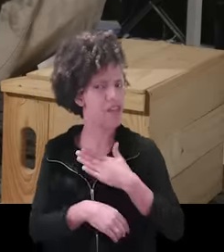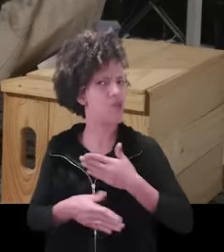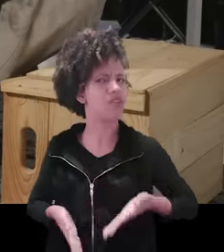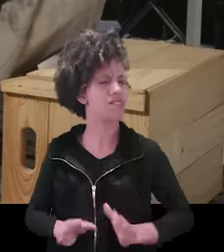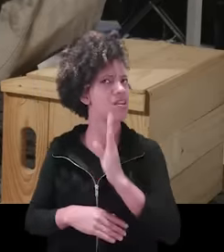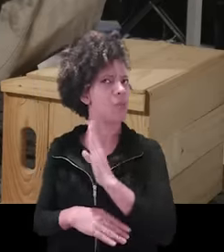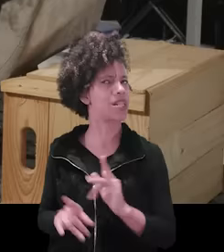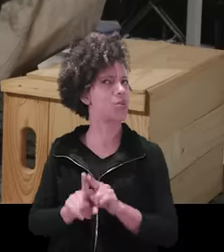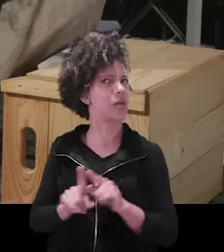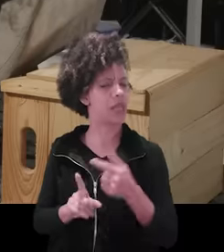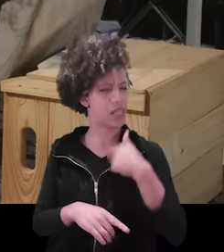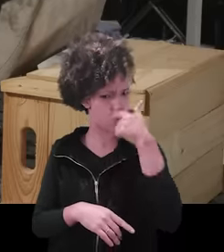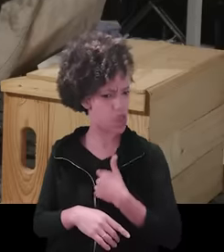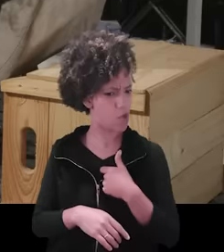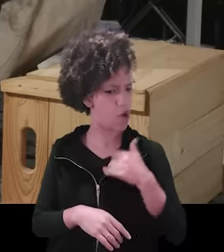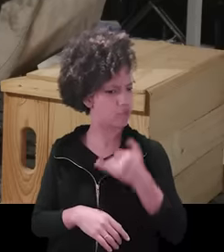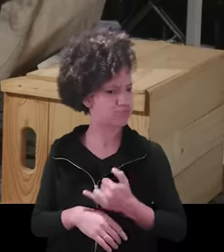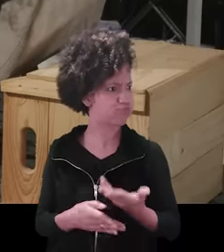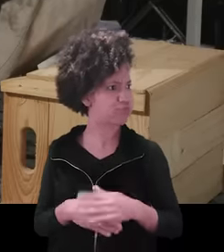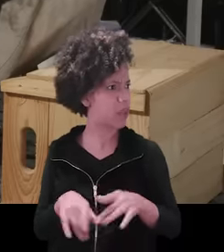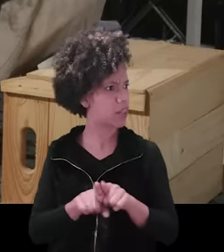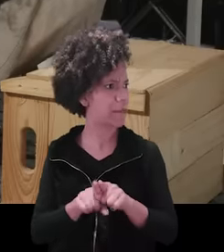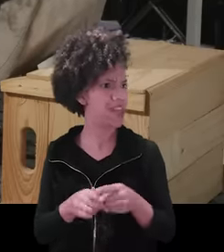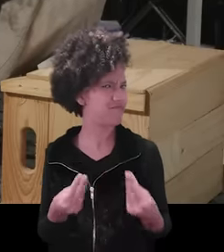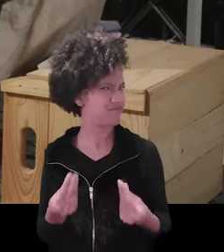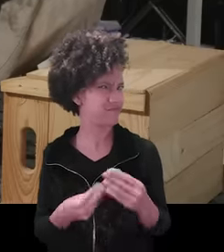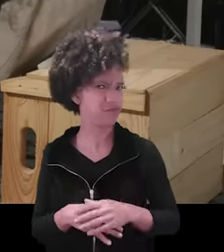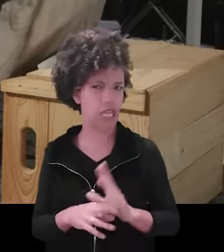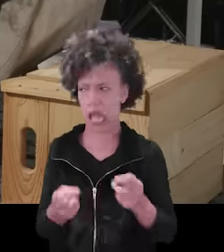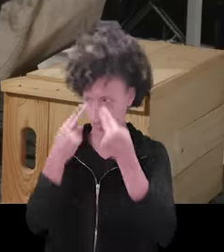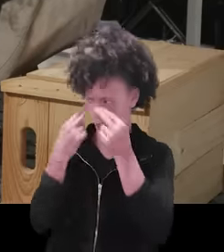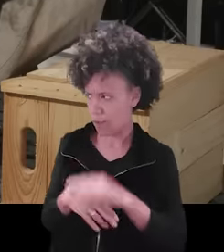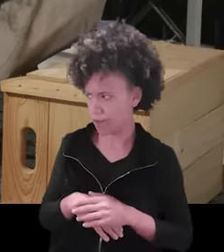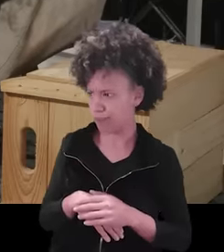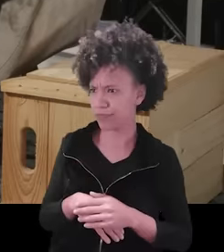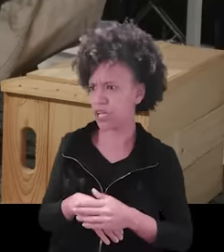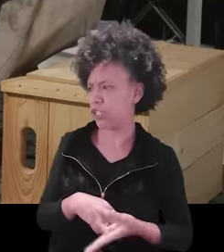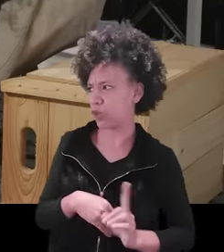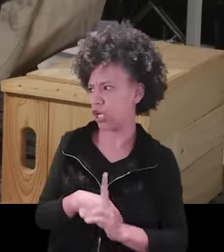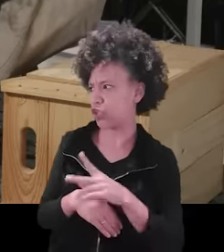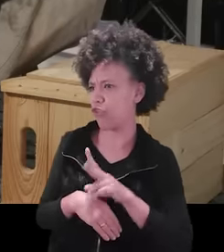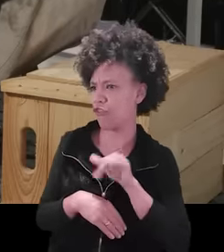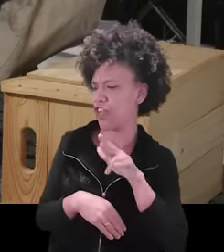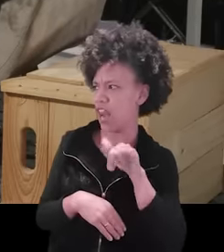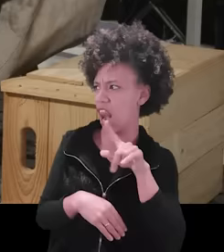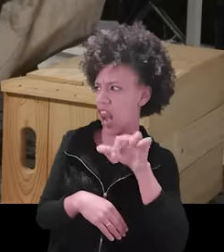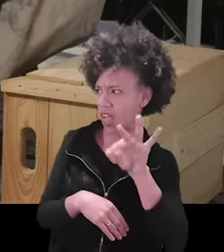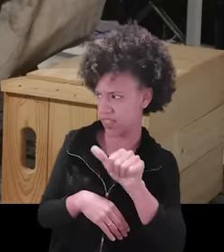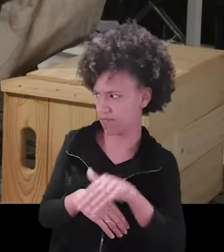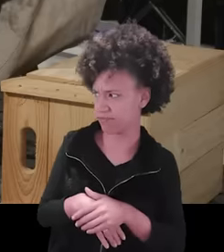brasileira então eu tô falando que eu também não presto né Não faça isso então será essa síndrome do vira-lata pronto é uma boa pergunta